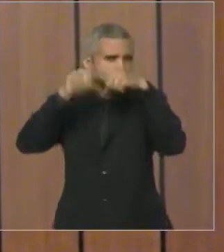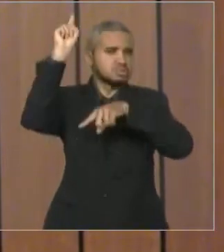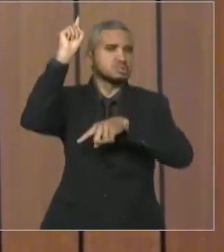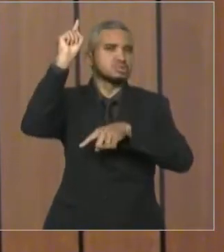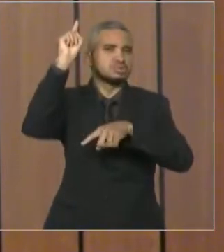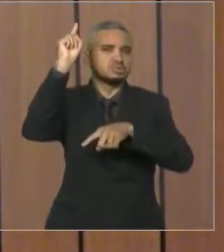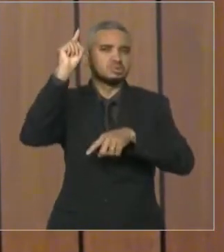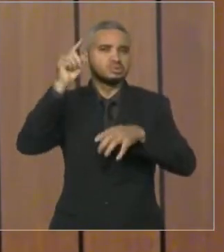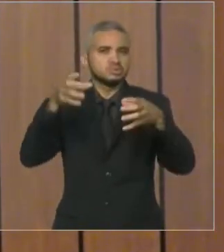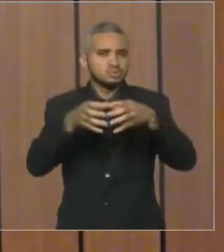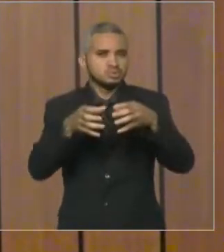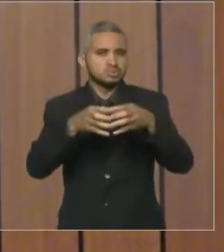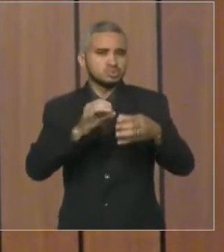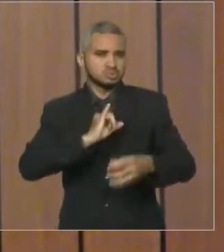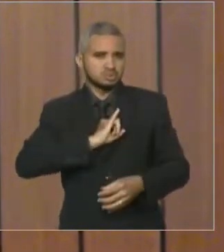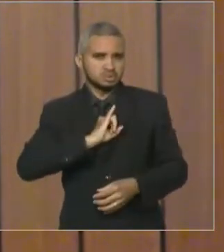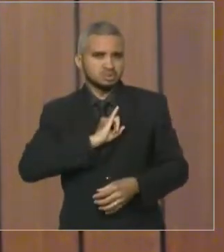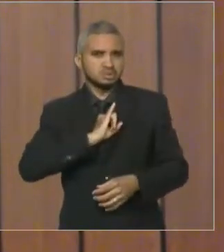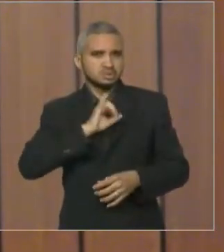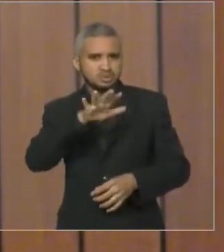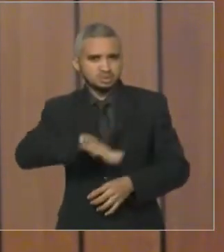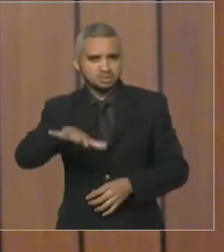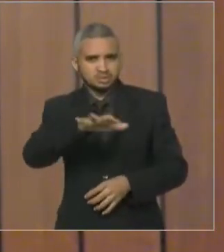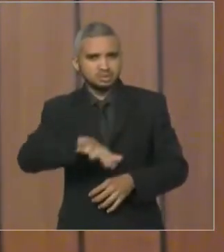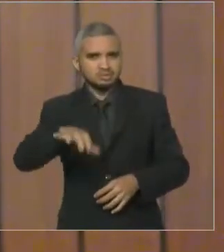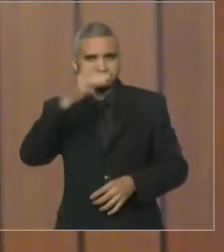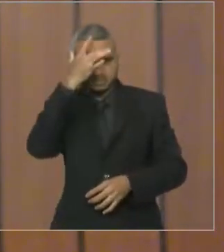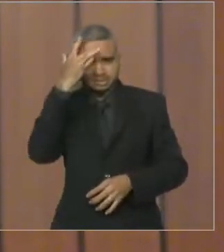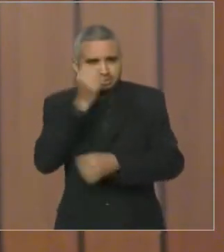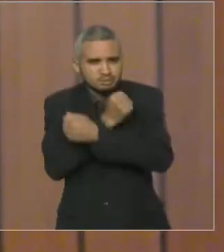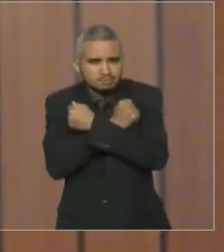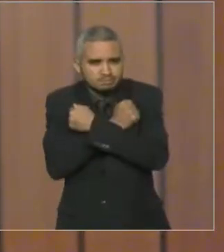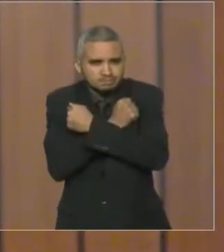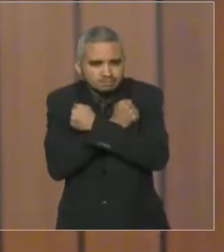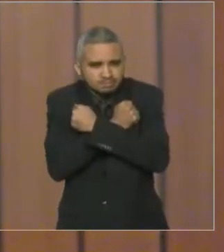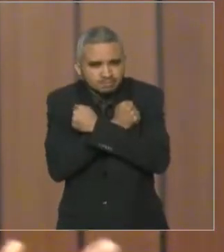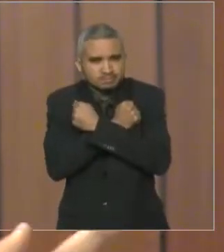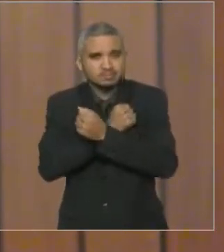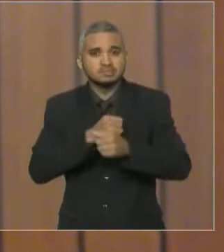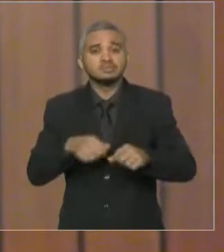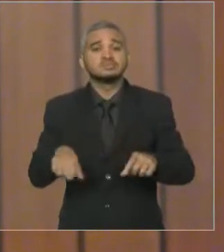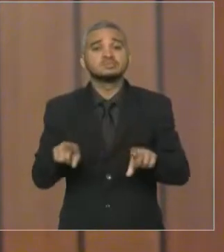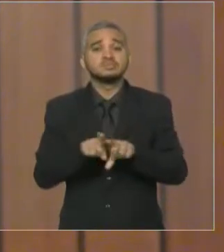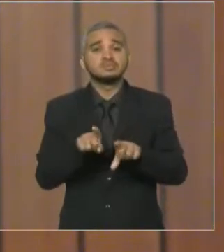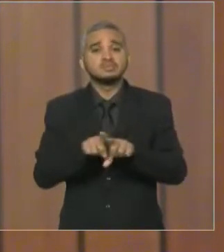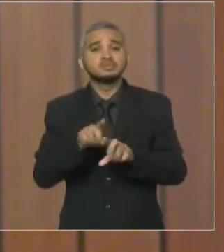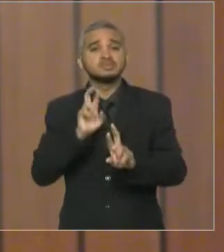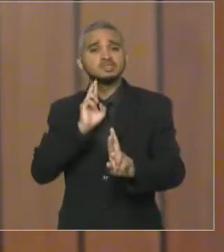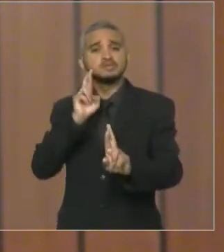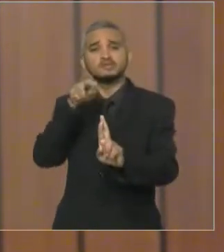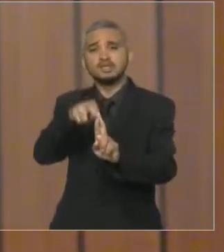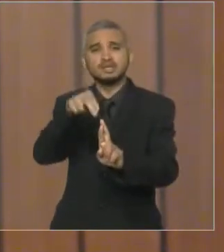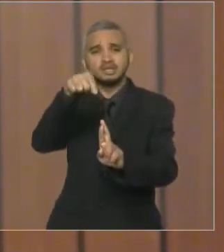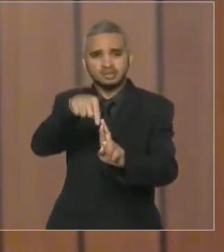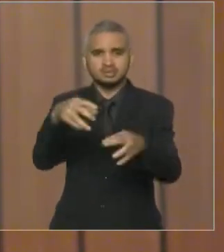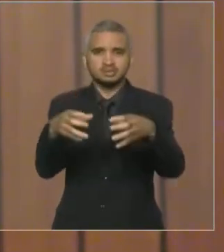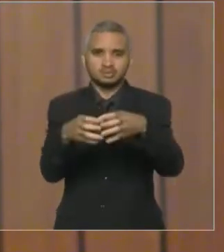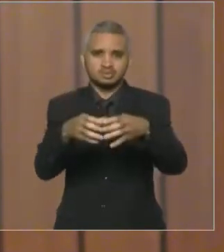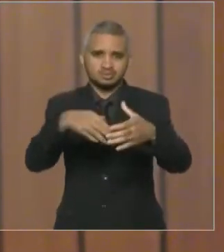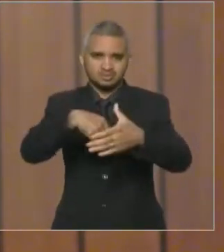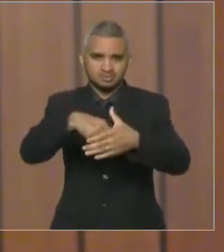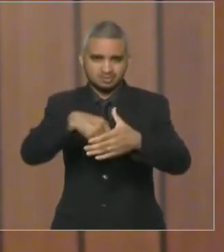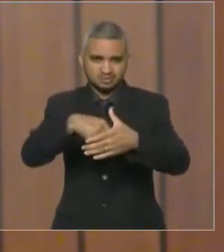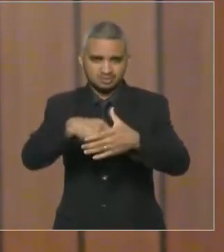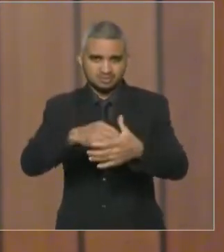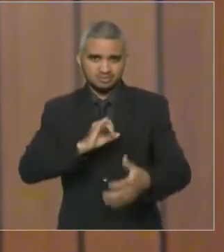e de toda a região abraça e que tem como uma das suas maiores referências. Este time, o Cavalo